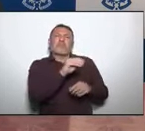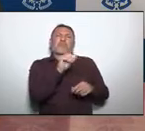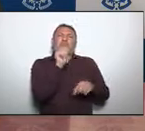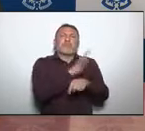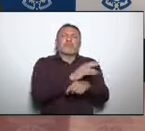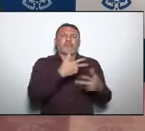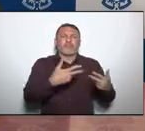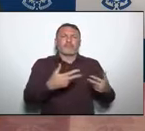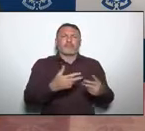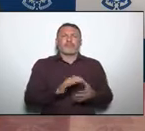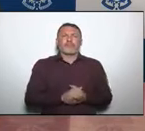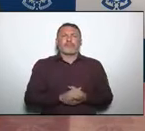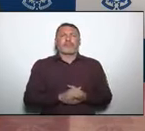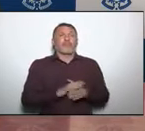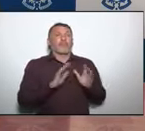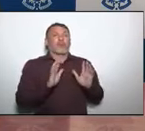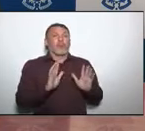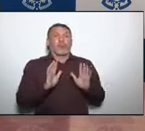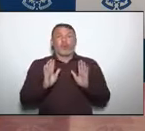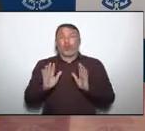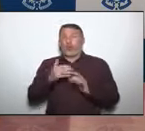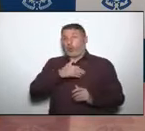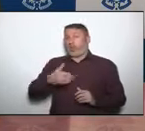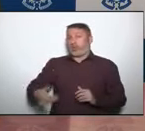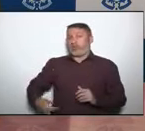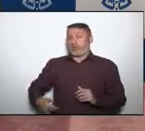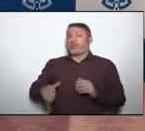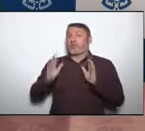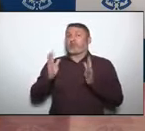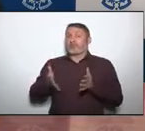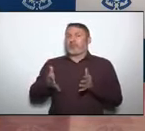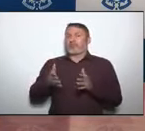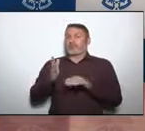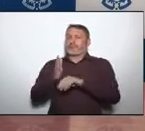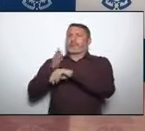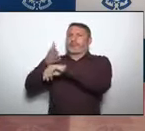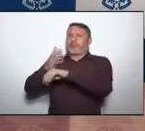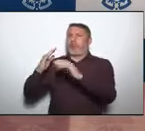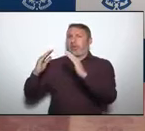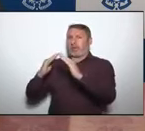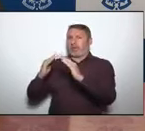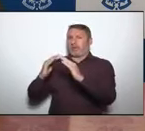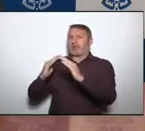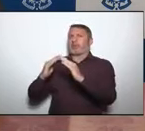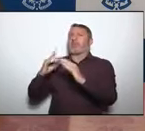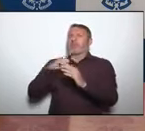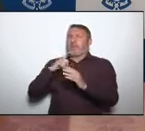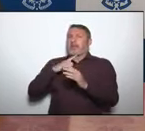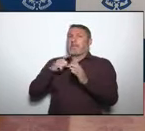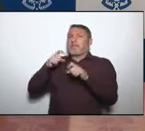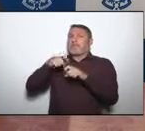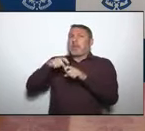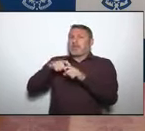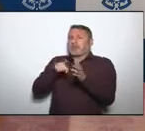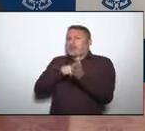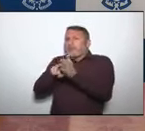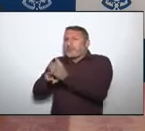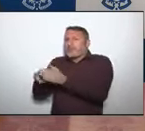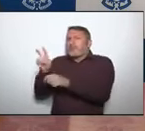esteve lá. Tem três idosos que não têm plano de saúde. Nós temos um infectologista dando atenção a esses